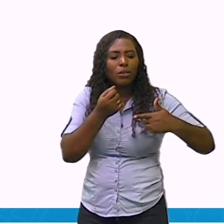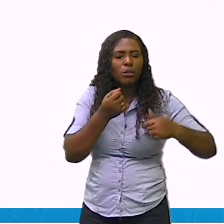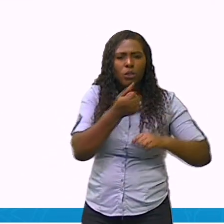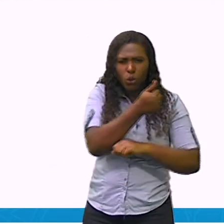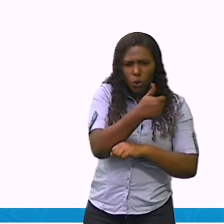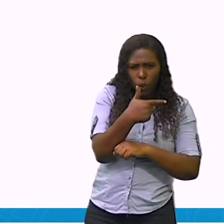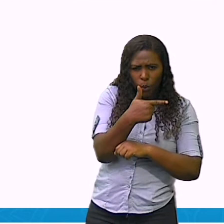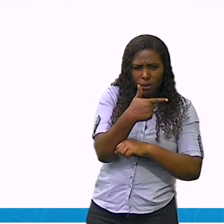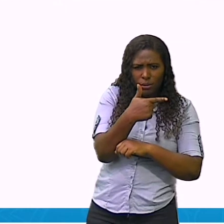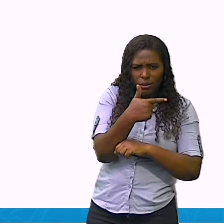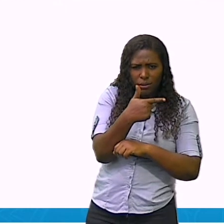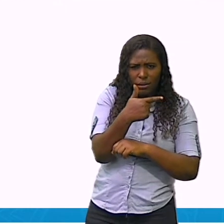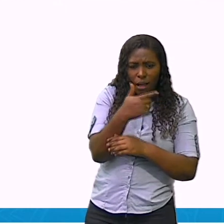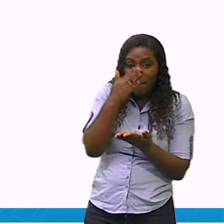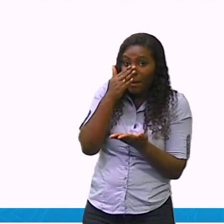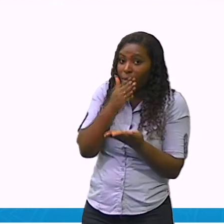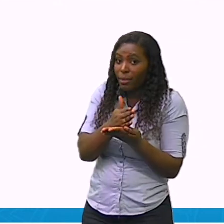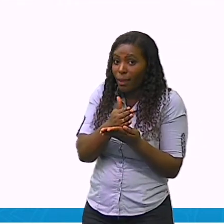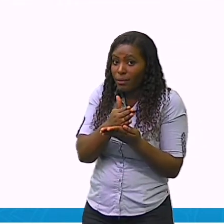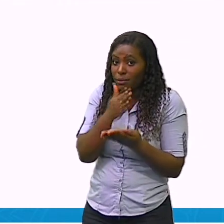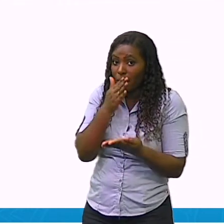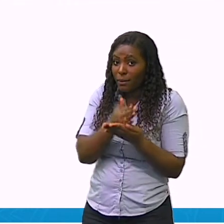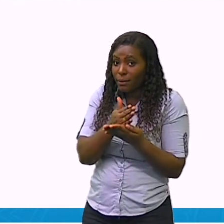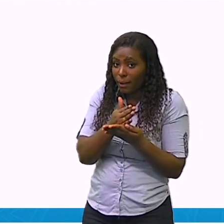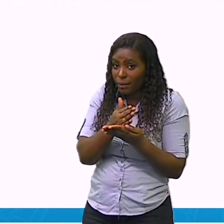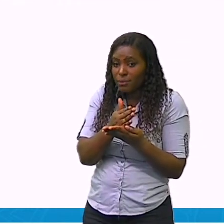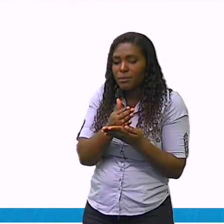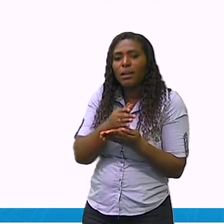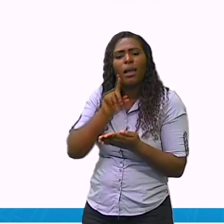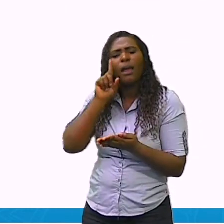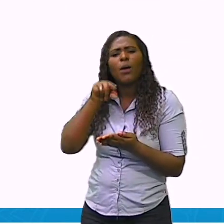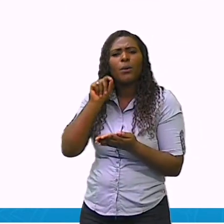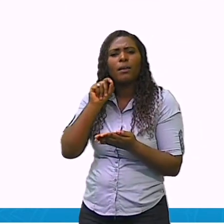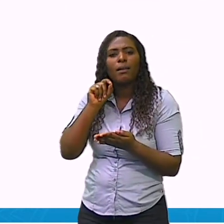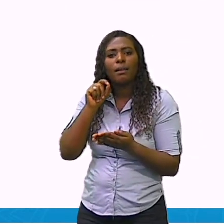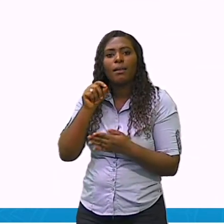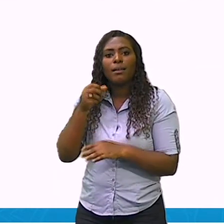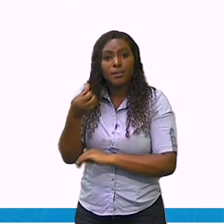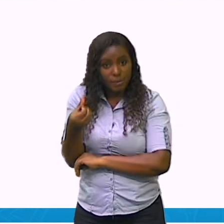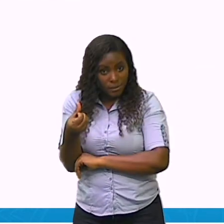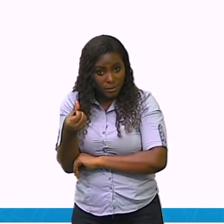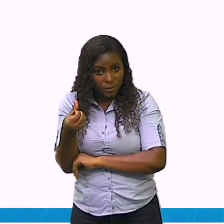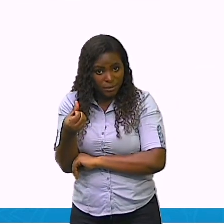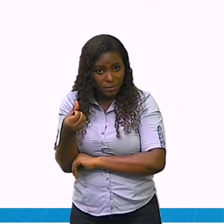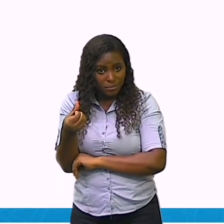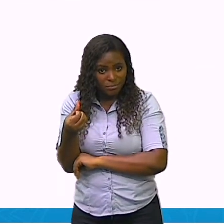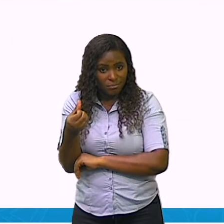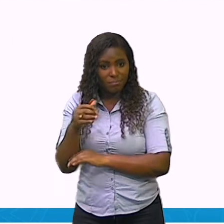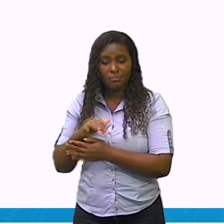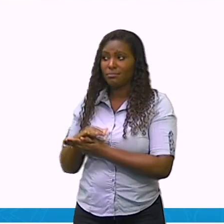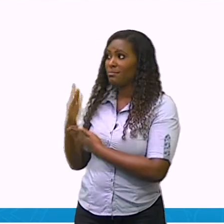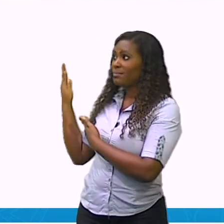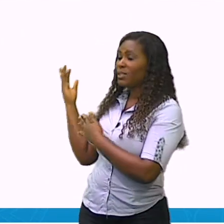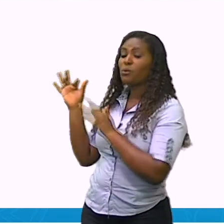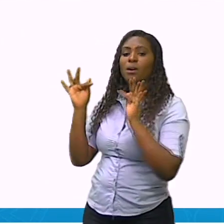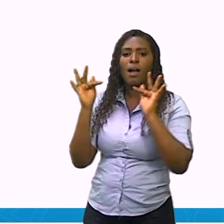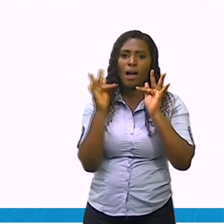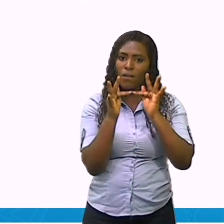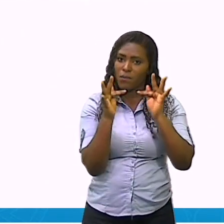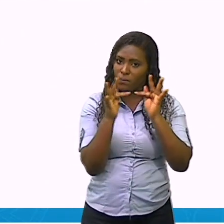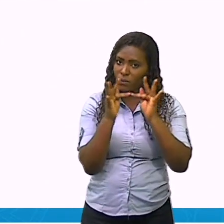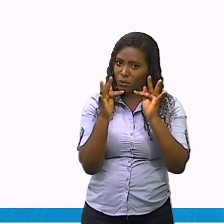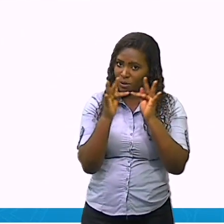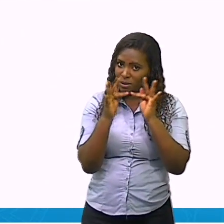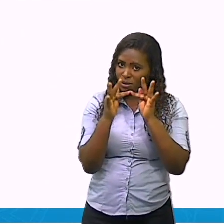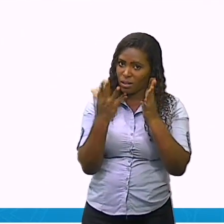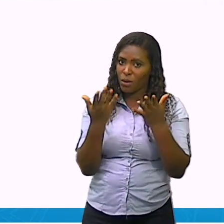ser 6. Então, eu peguei a minha função e eu igualei a 12. E multiplicando,